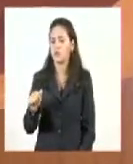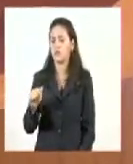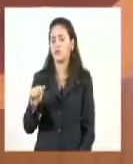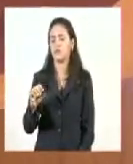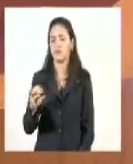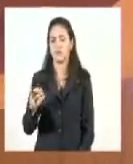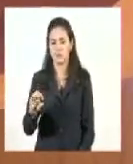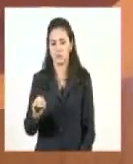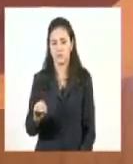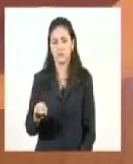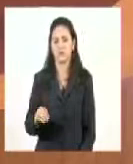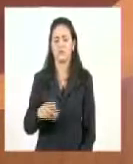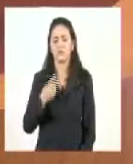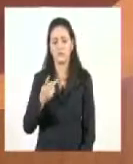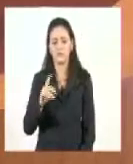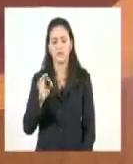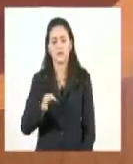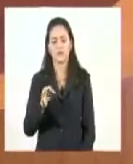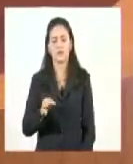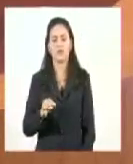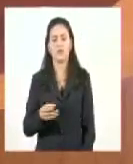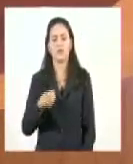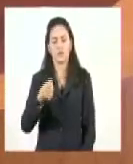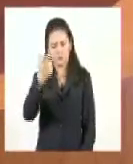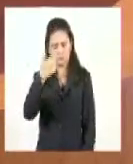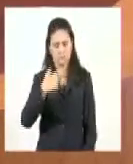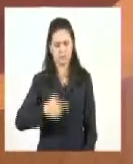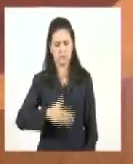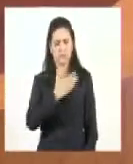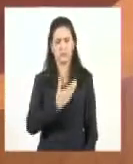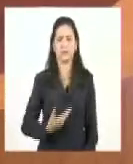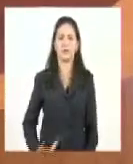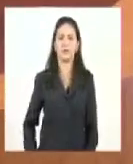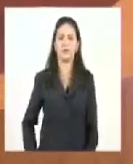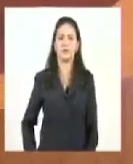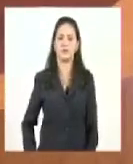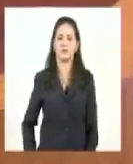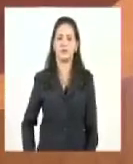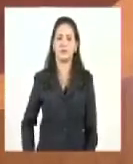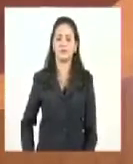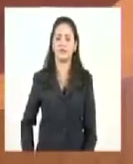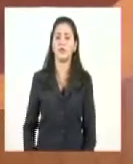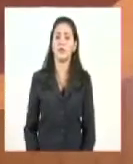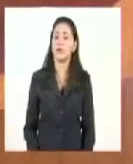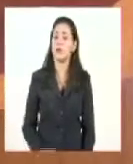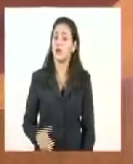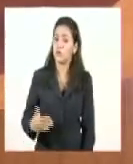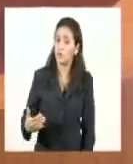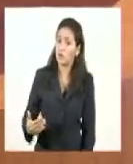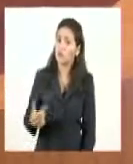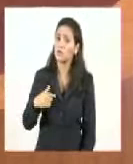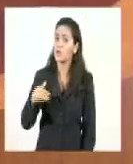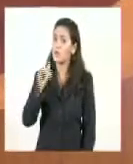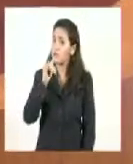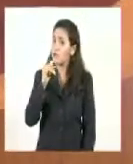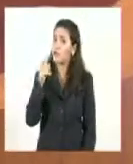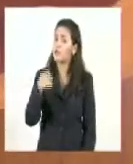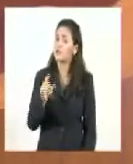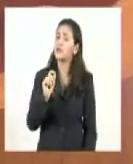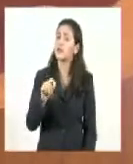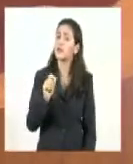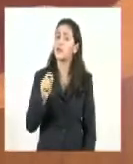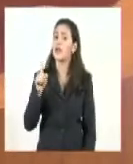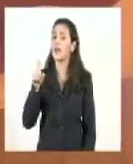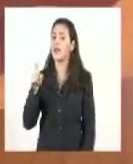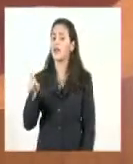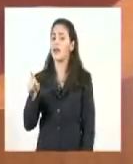governador diante de todas essas crises. Ele não só, quando eu digo que ele está por trás, que ele é o cabeça, é porque